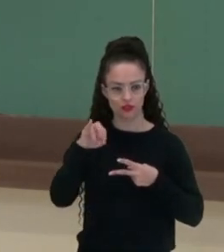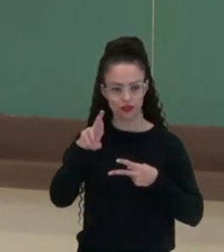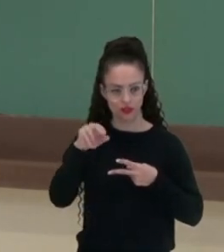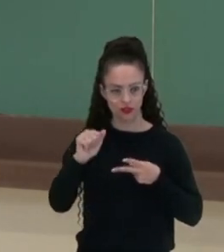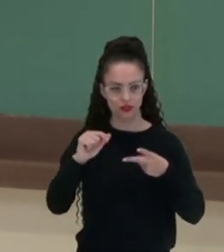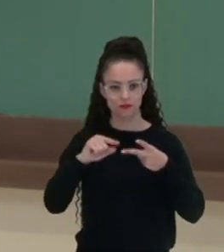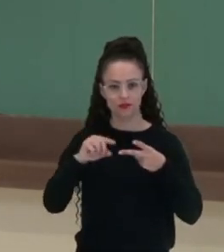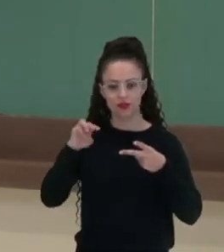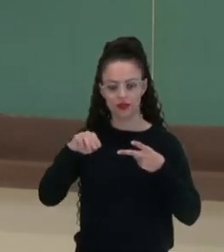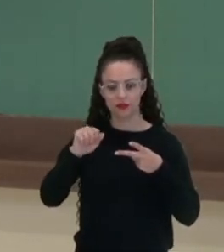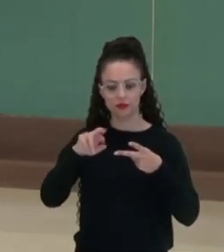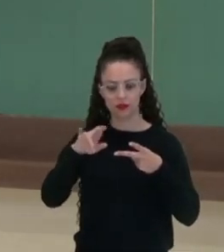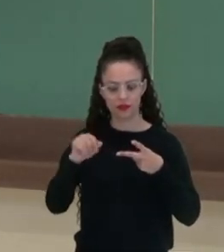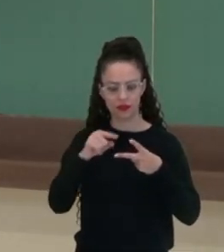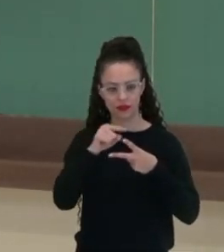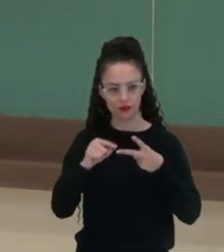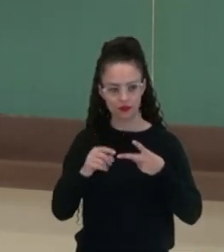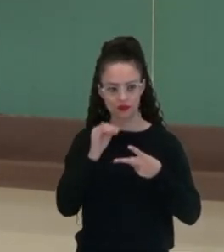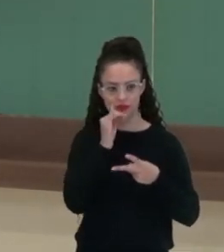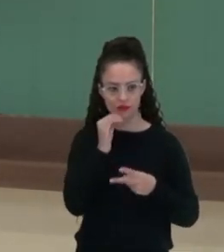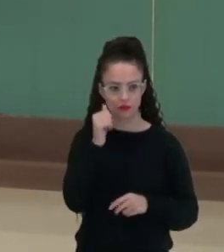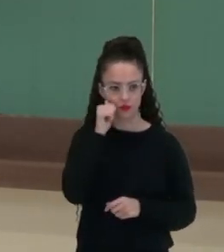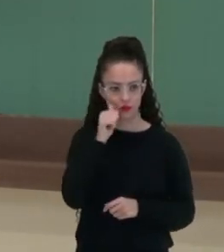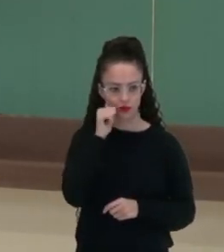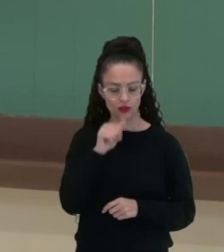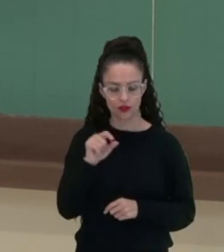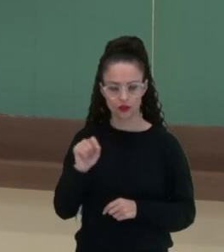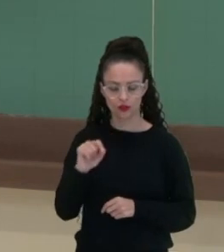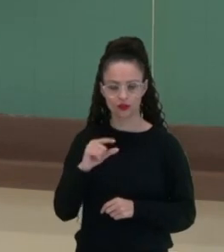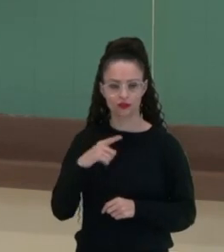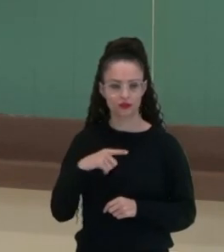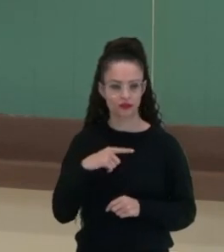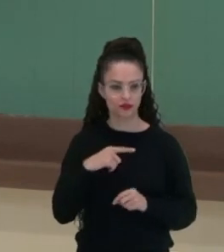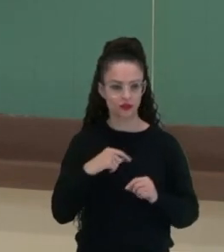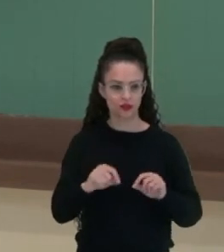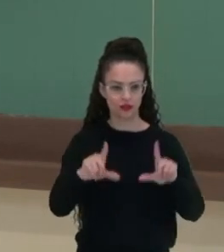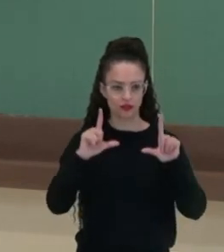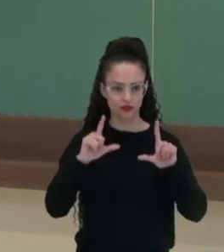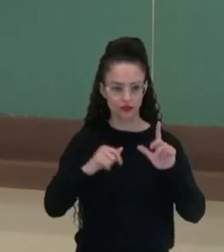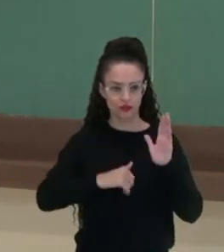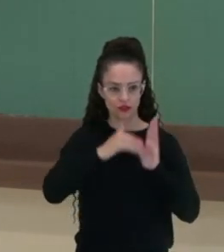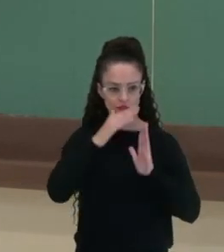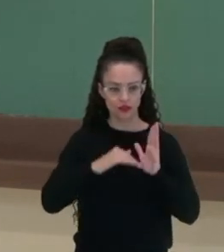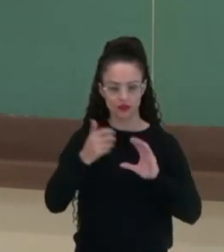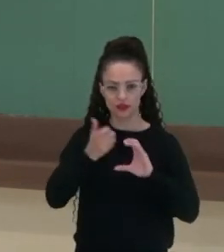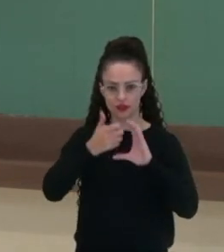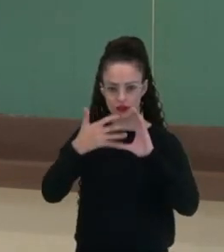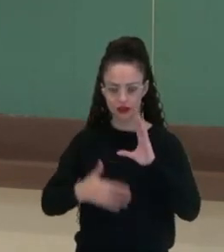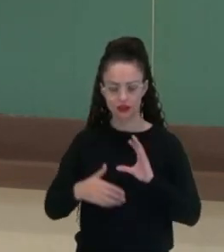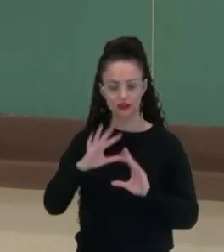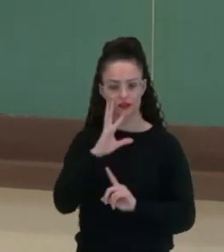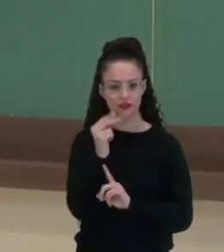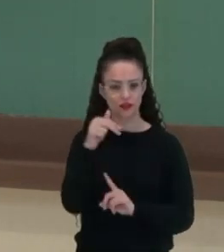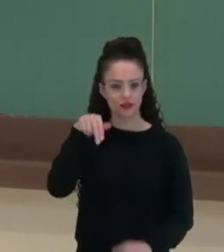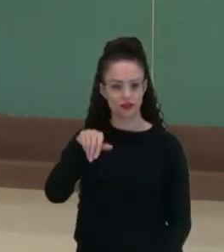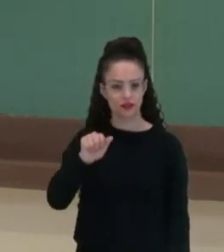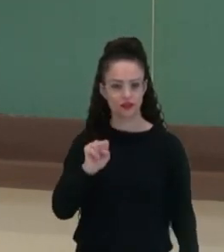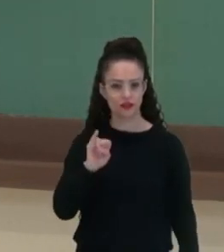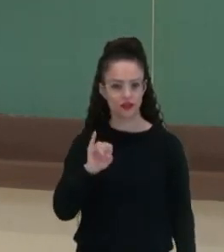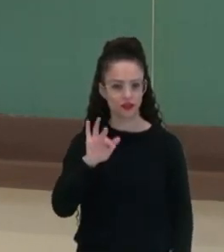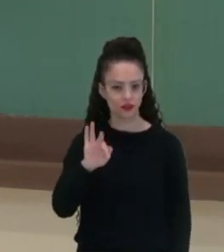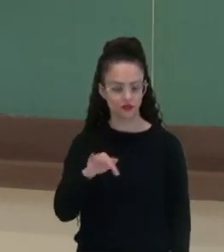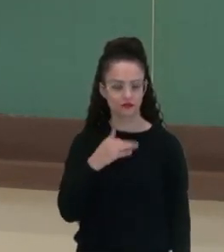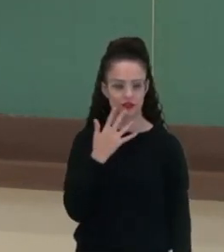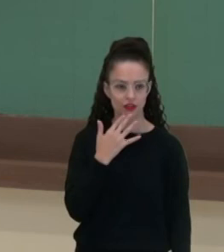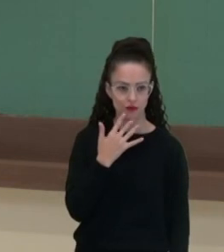Maria Auxiliadora. Então, dois exemplos de mulheres que trazem em suas obras as características da arte naif, né? Então, toda essa questão